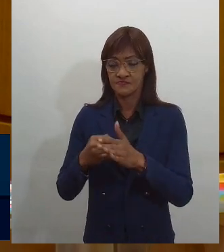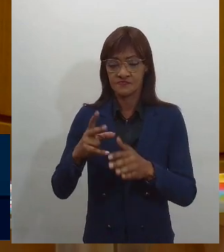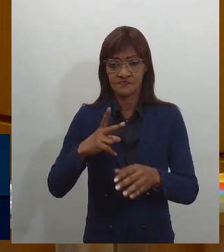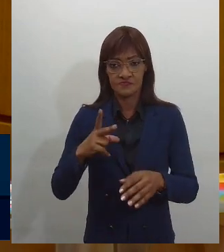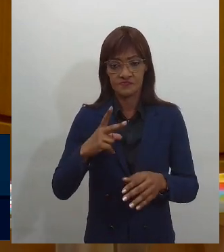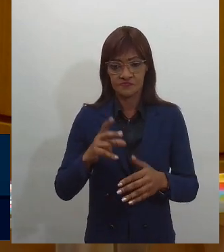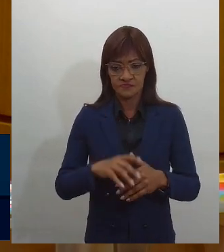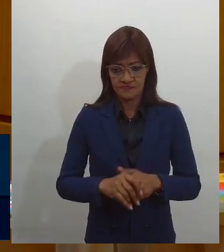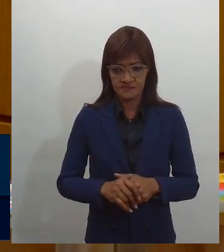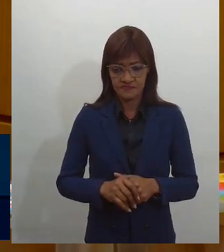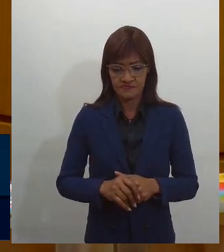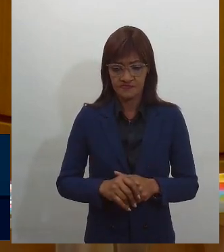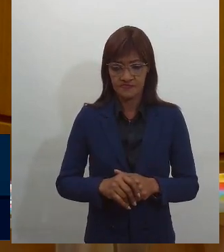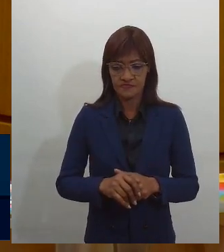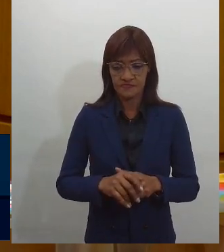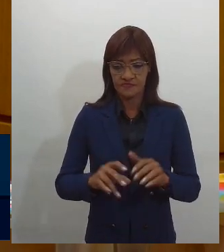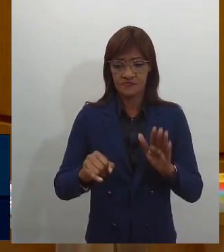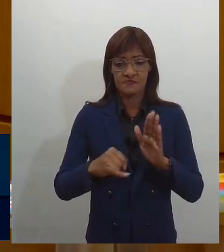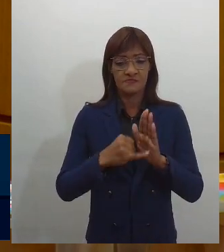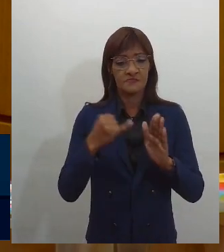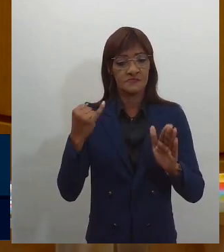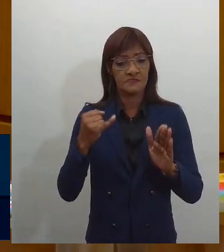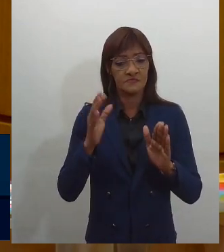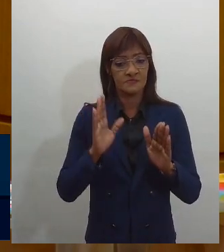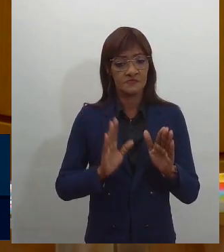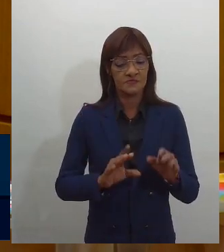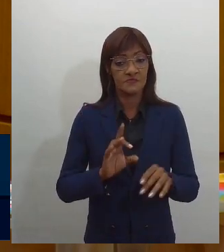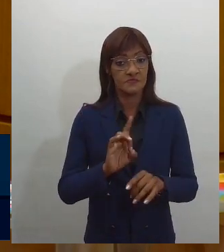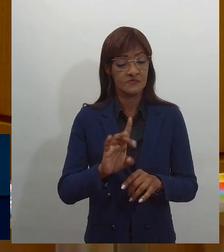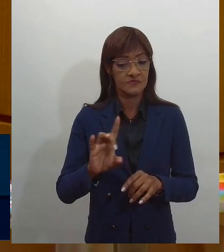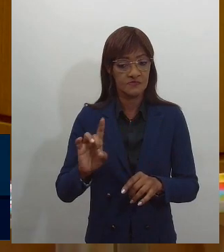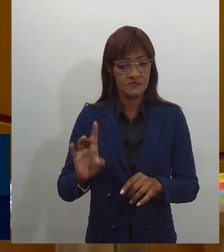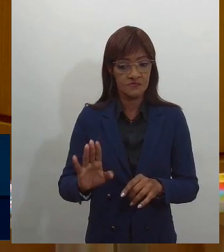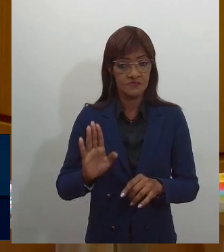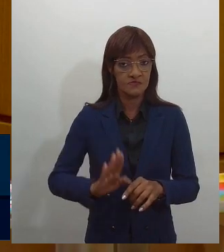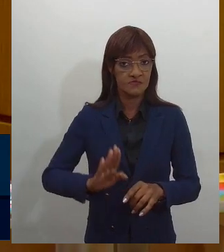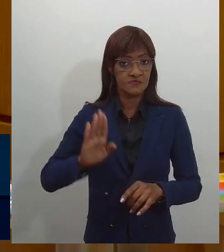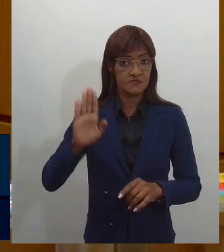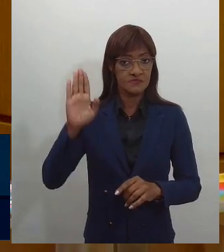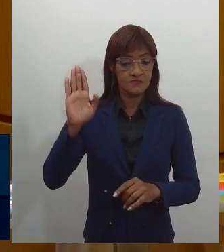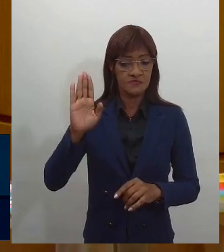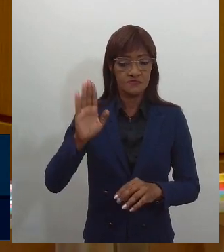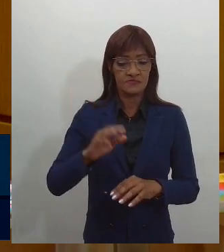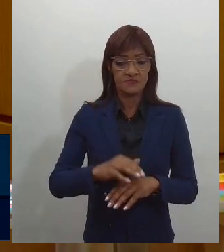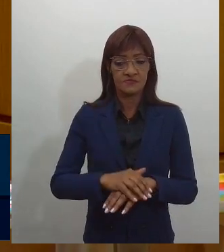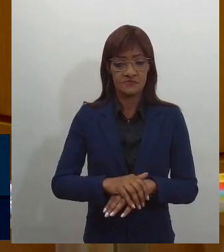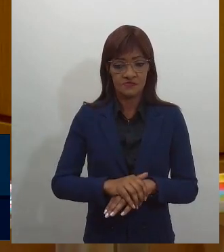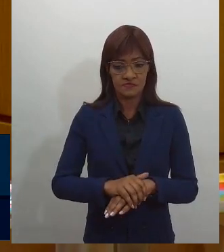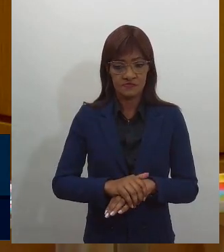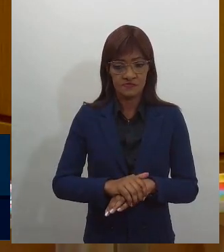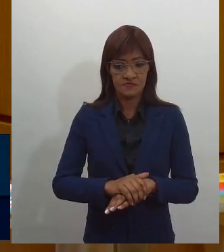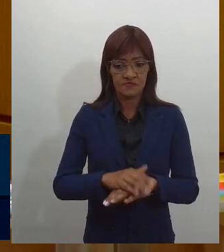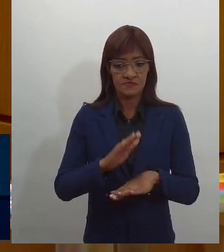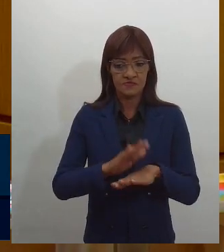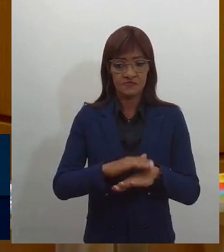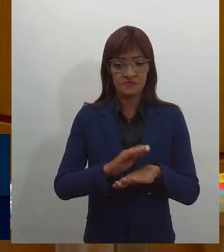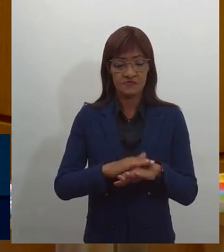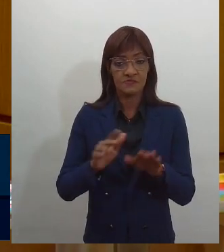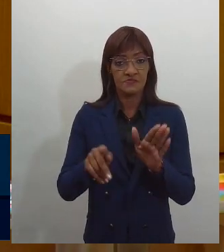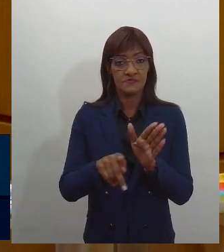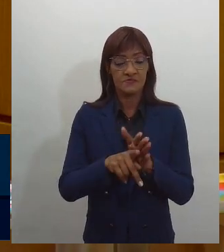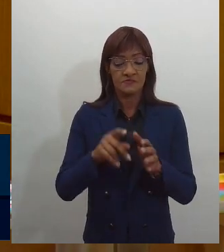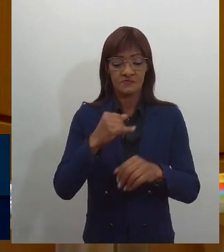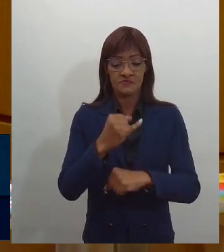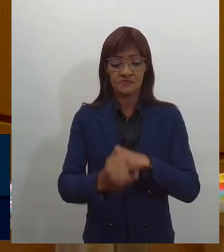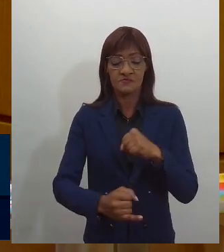dos candidatos e candidatas foi feita exclusivamente por meio da internet, sem considerar